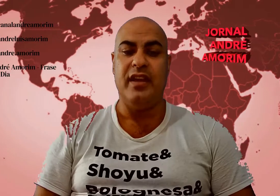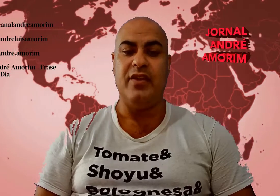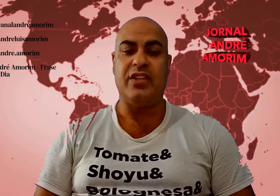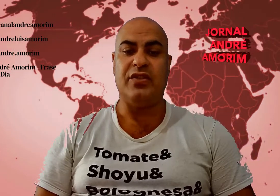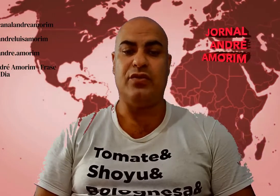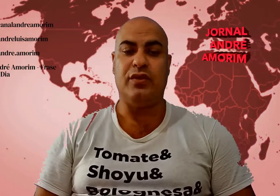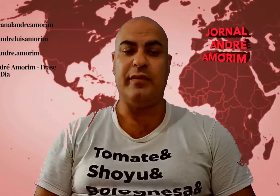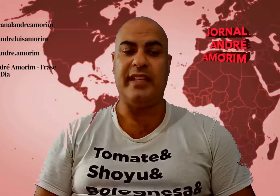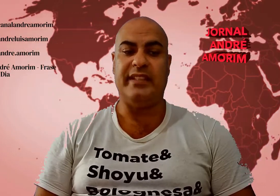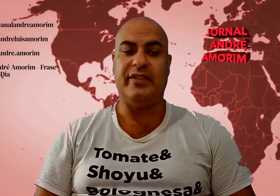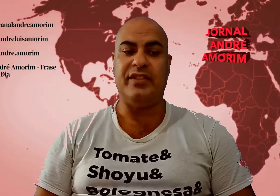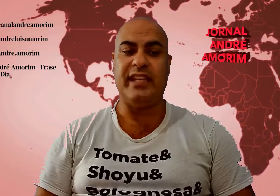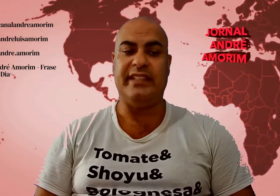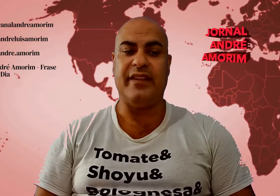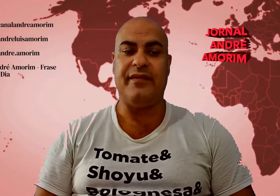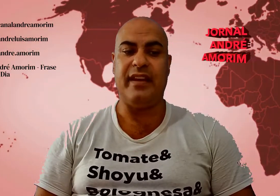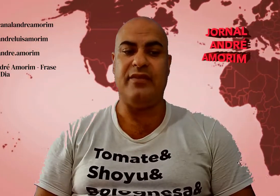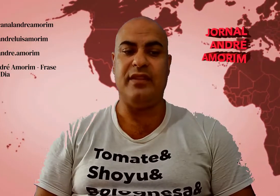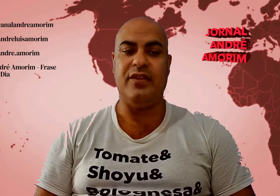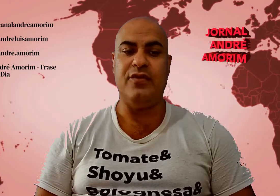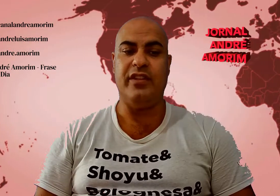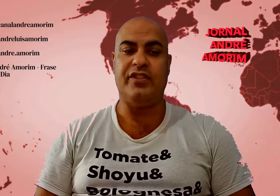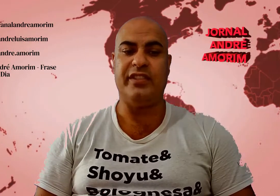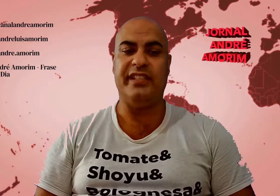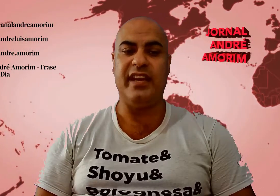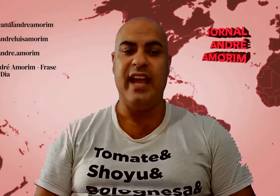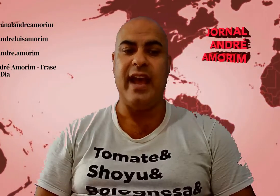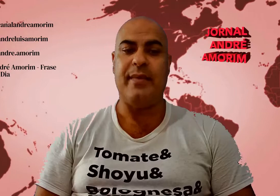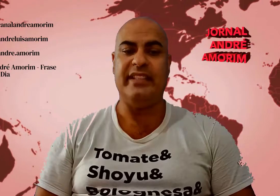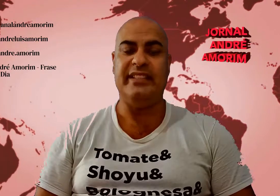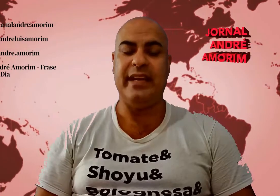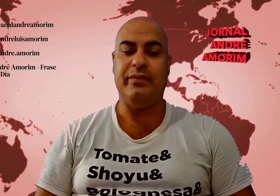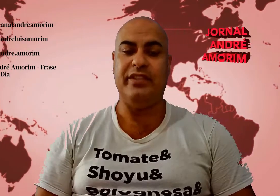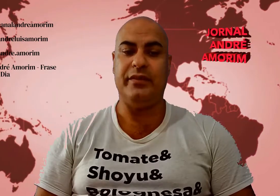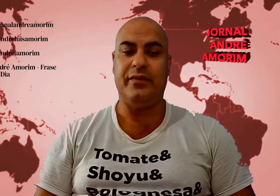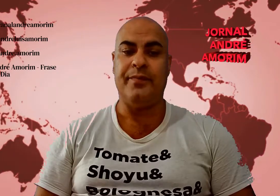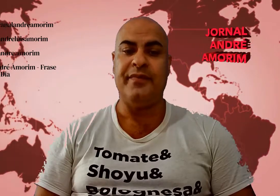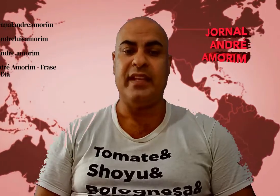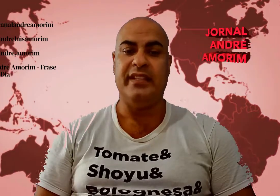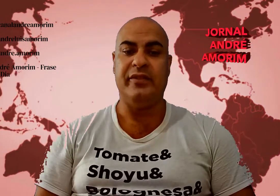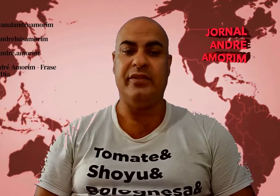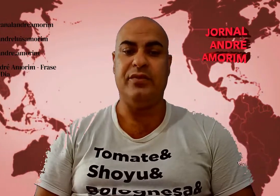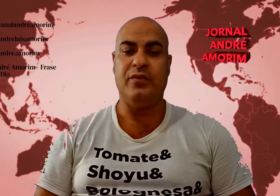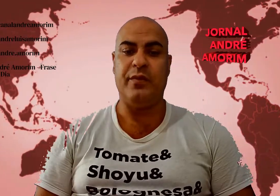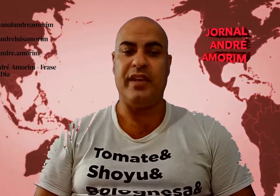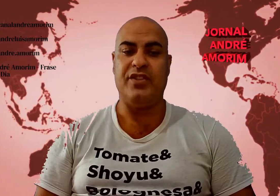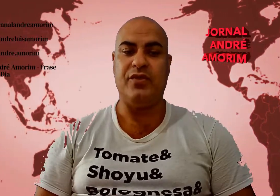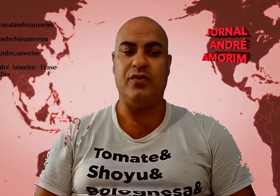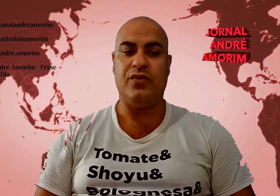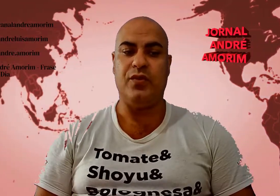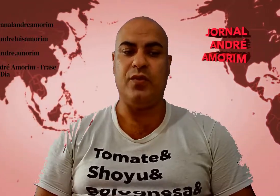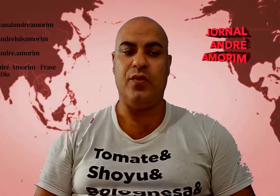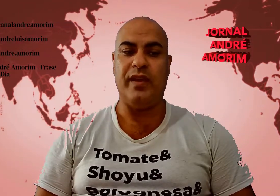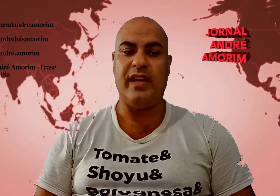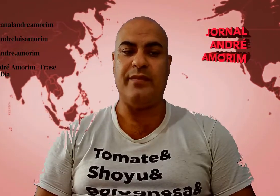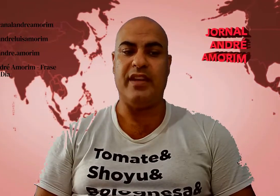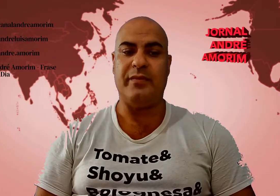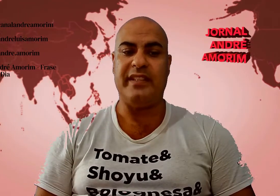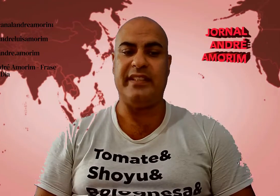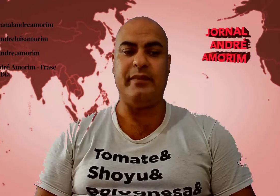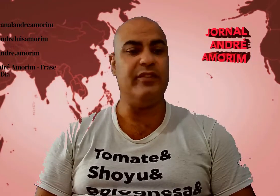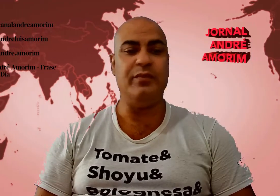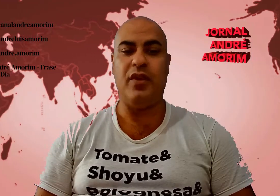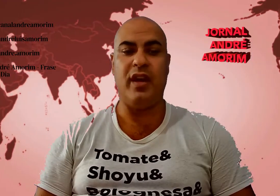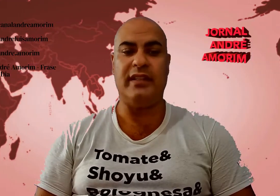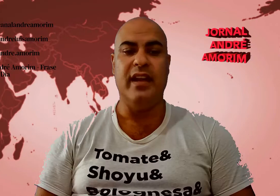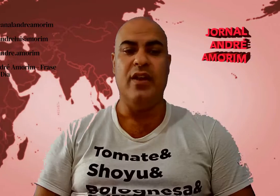realidade. Eu acho que tudo é uma questão de quem está vendo e eu gosto de ser a mais sincera possível. Se eu estou em um ambiente de luxo ou em um